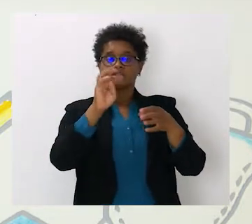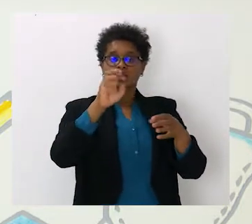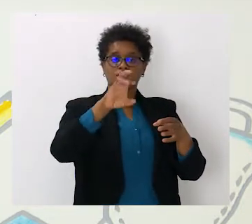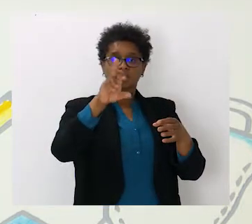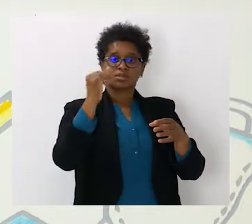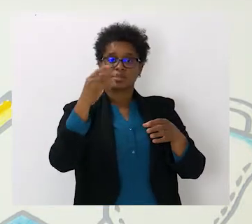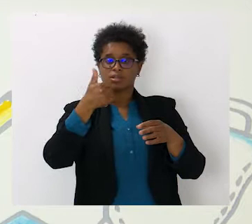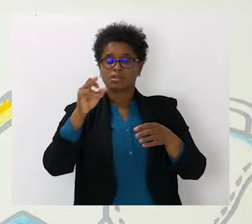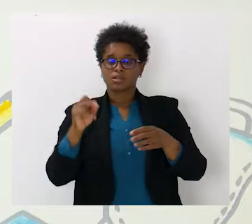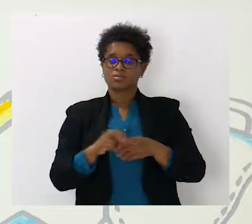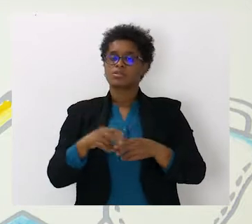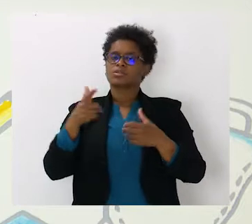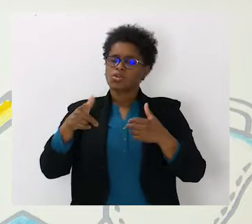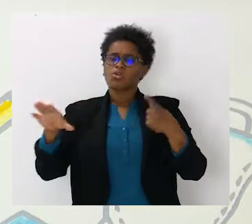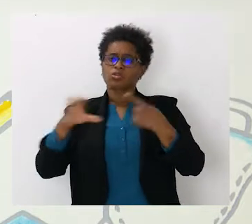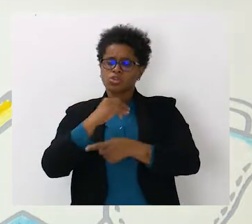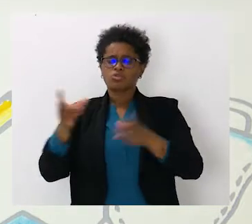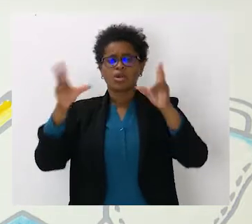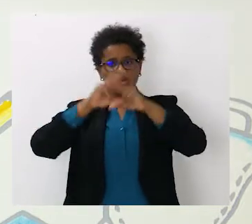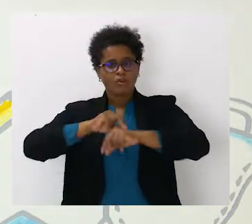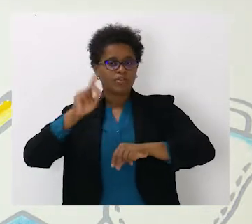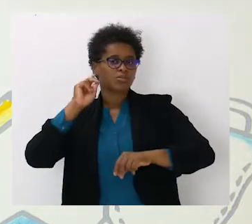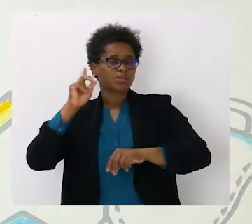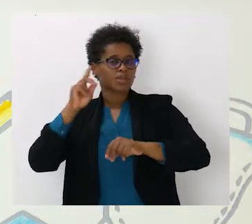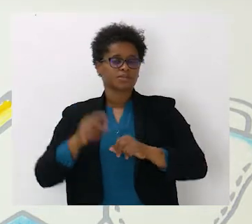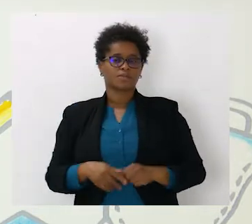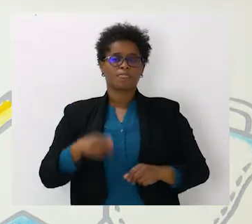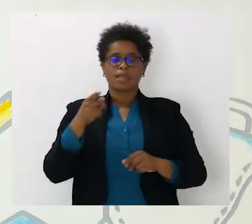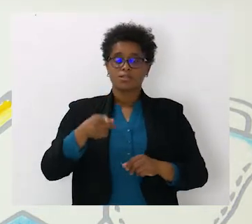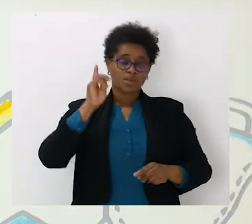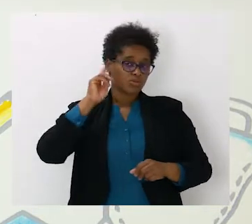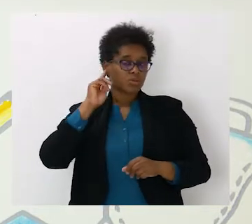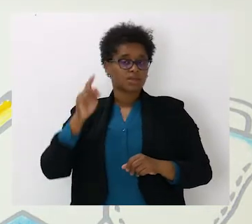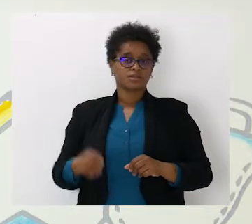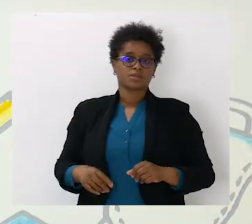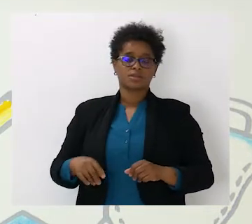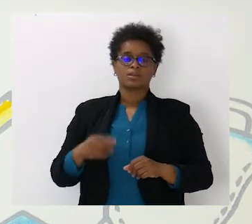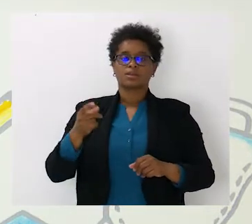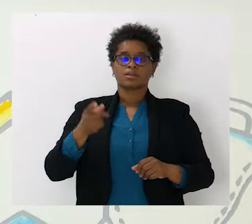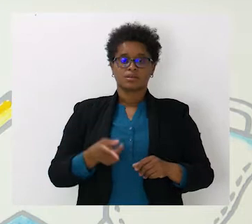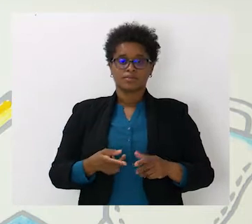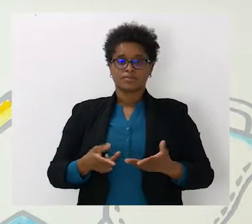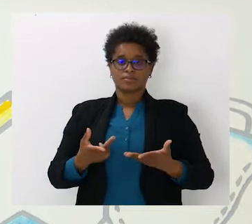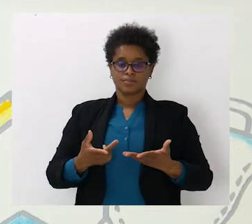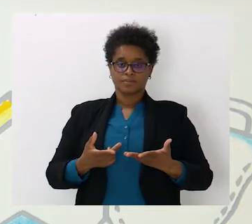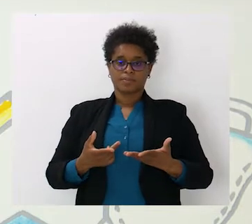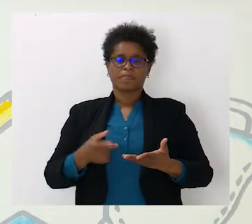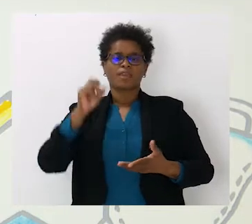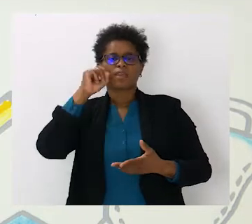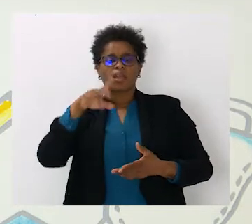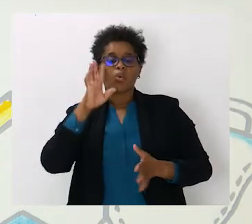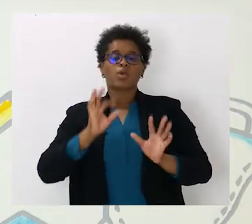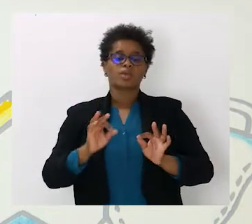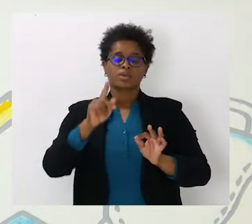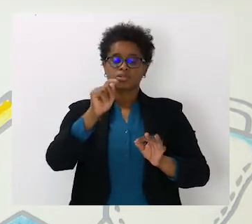Os escribas ganharam uma nova importância. Essa importância era a escrita.